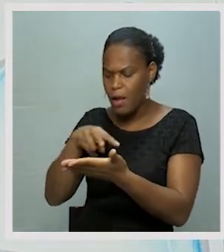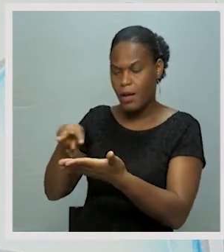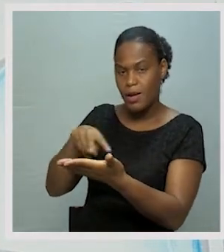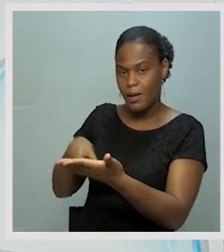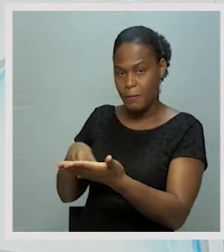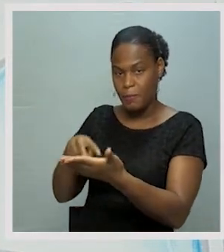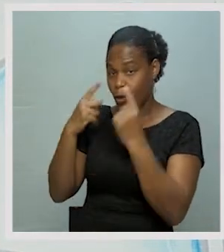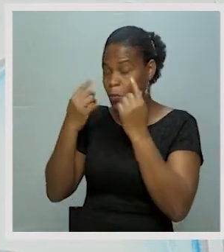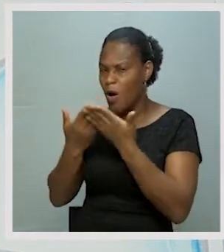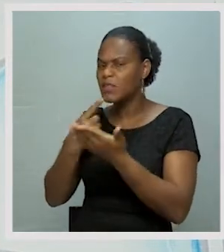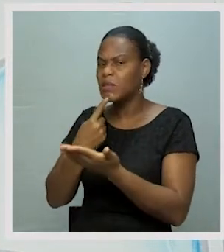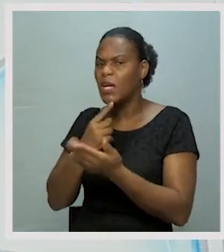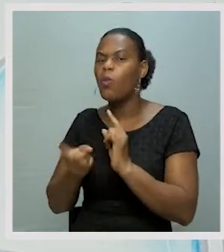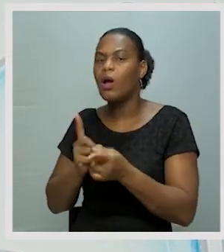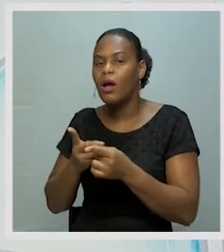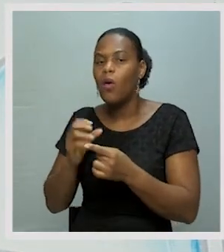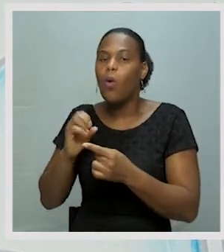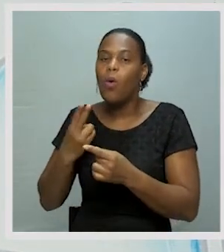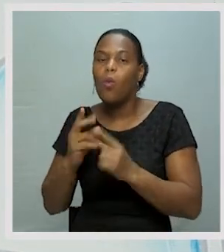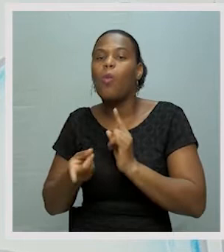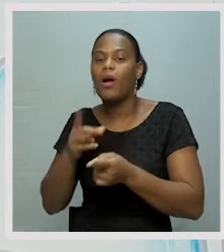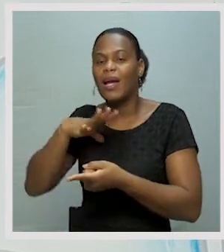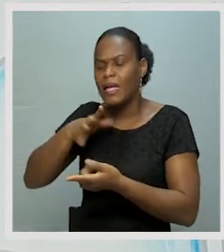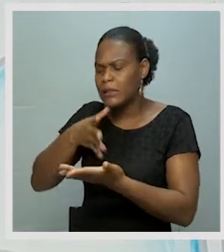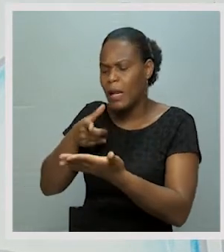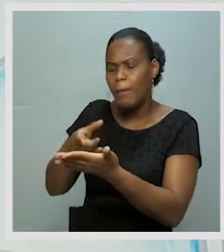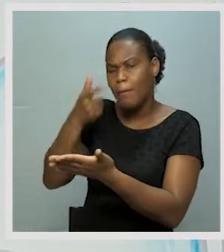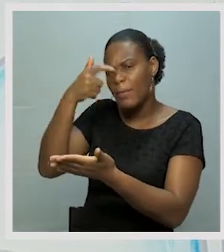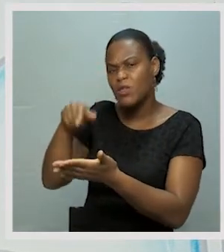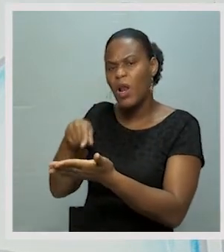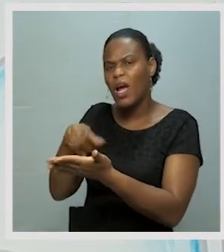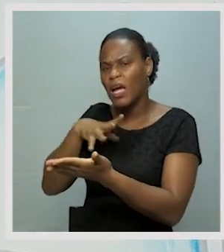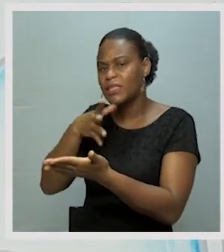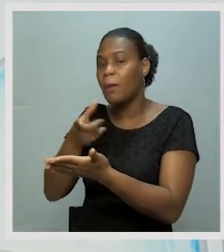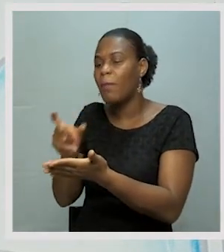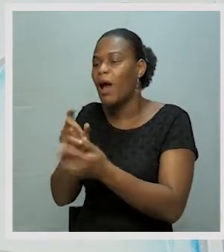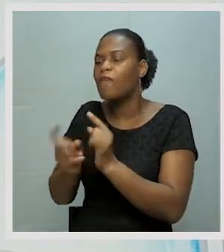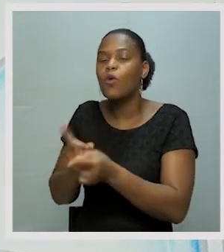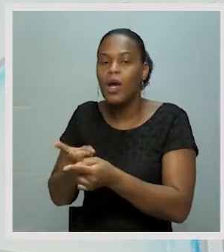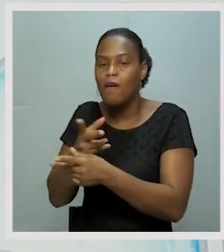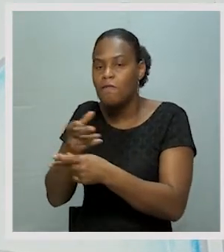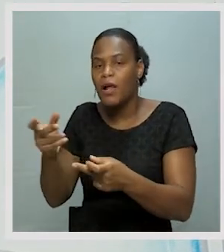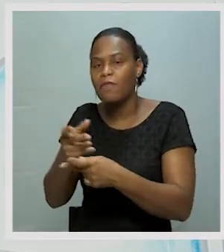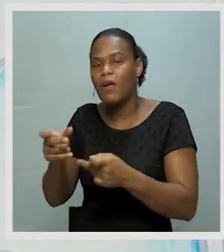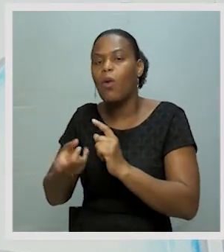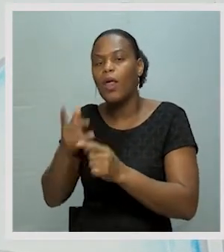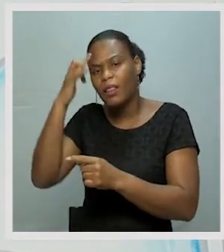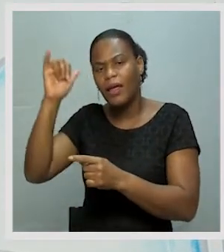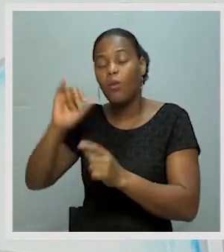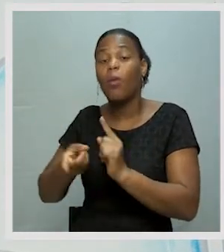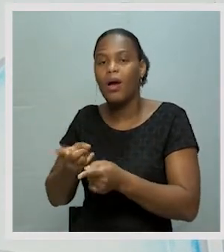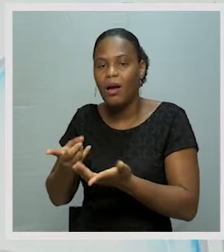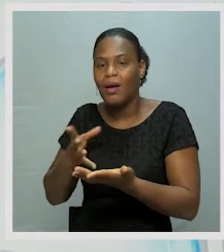que nós entendemos. Ou o que quererá dizer este autor com esta palavra, ou com esta frase, ou com esta ideia. Quer nos